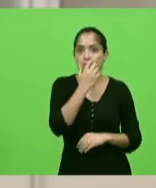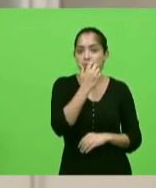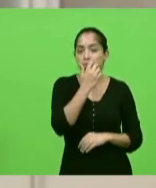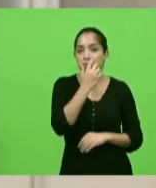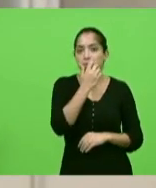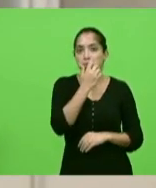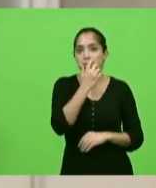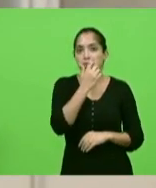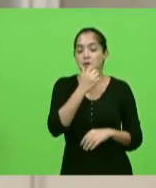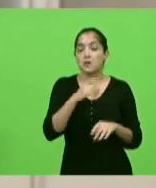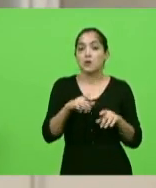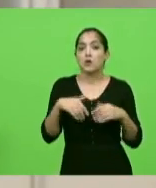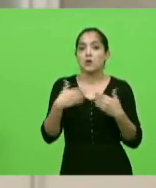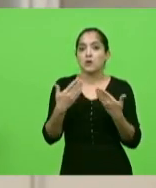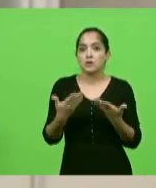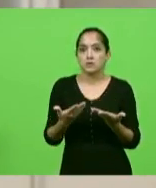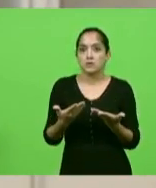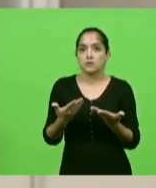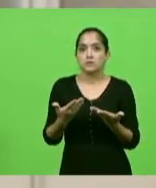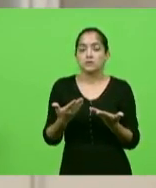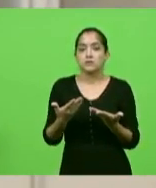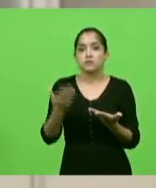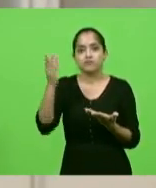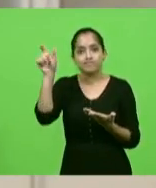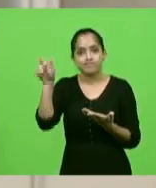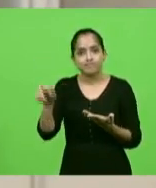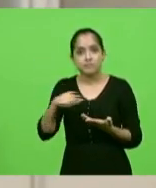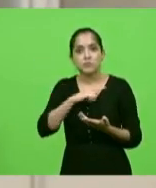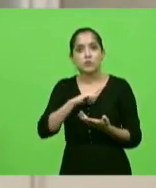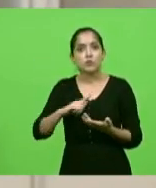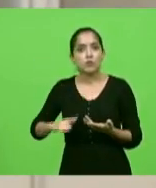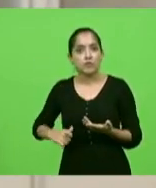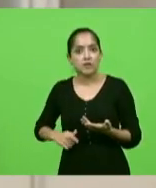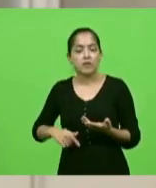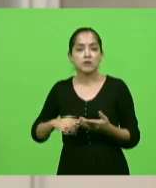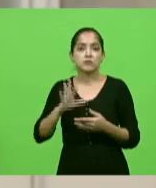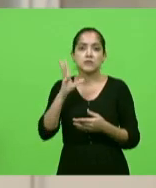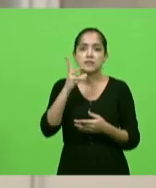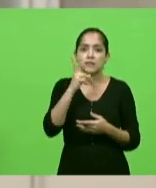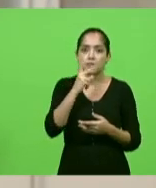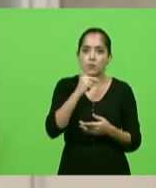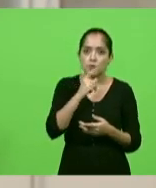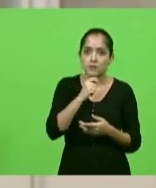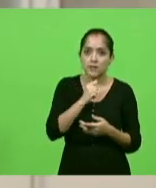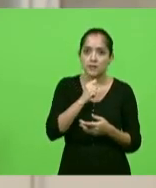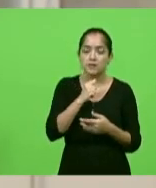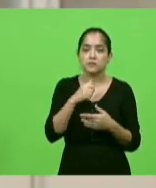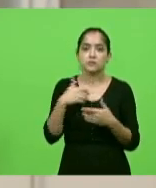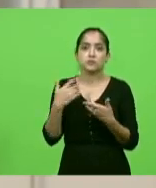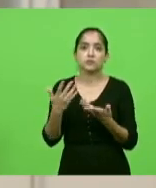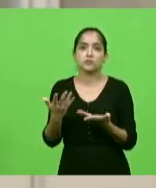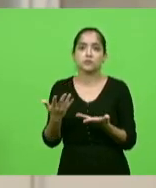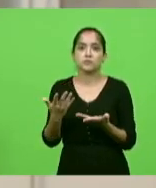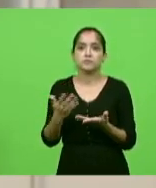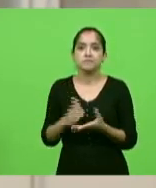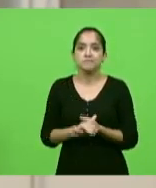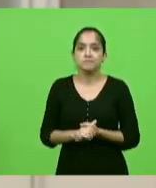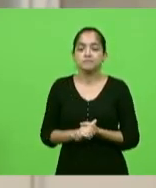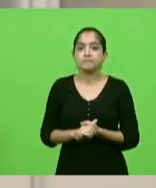o o o fato do governador ter demorado o o